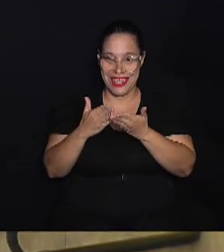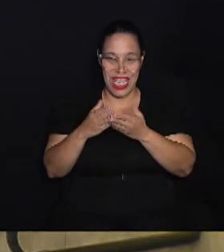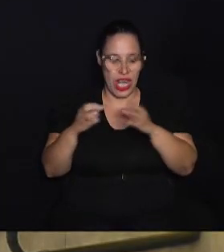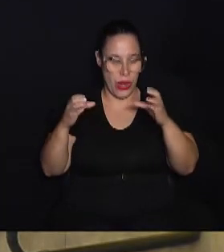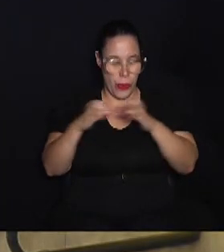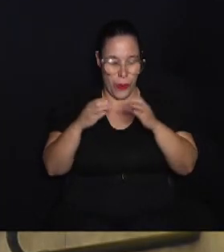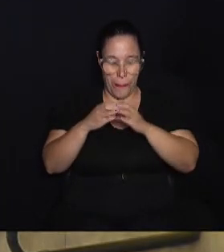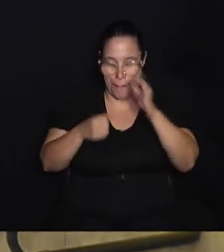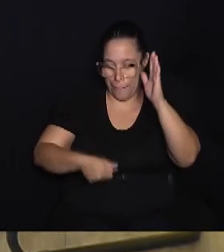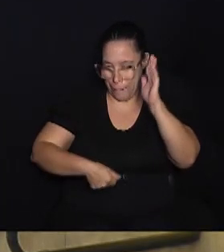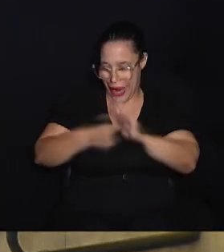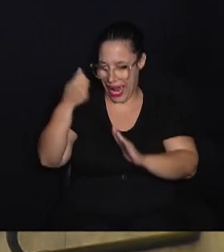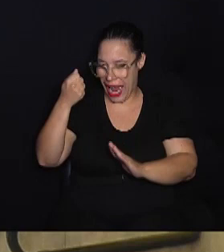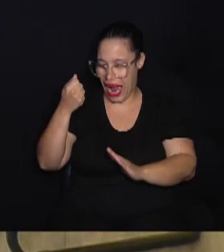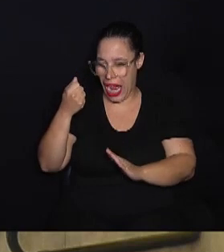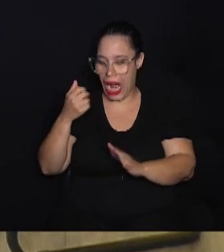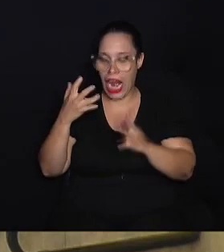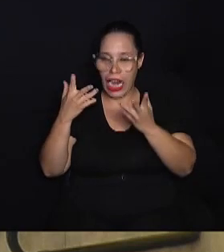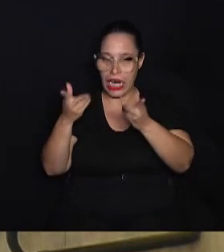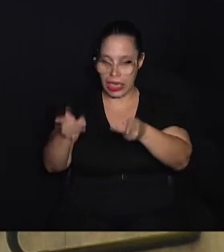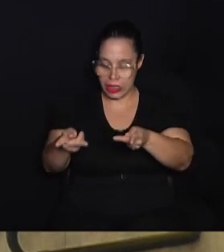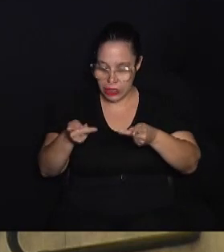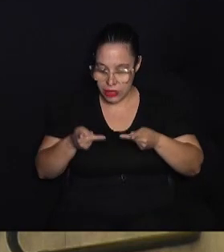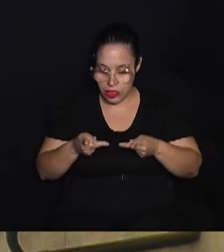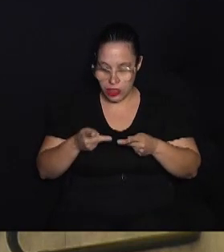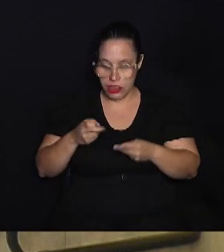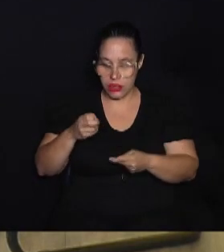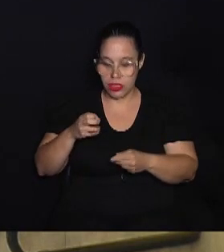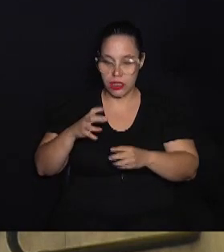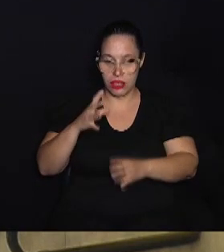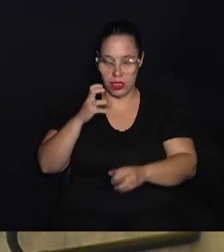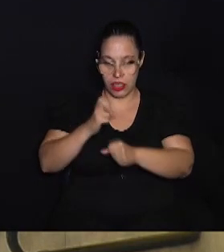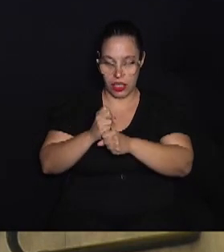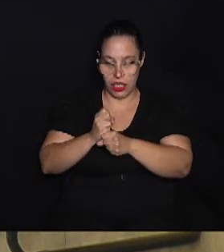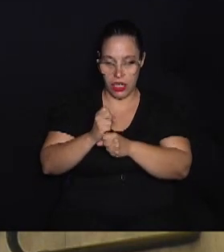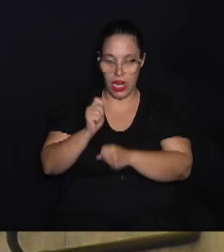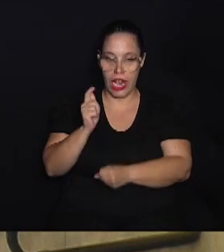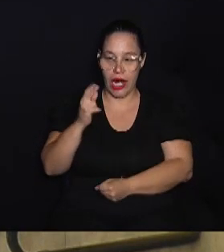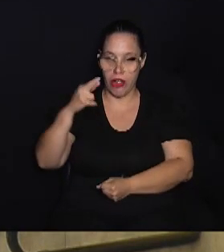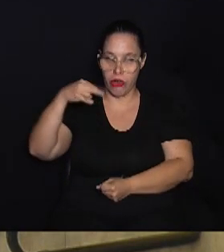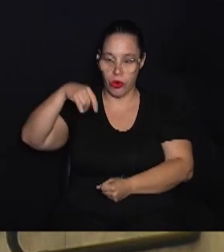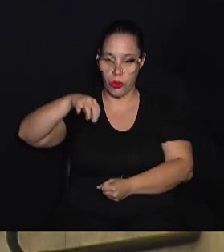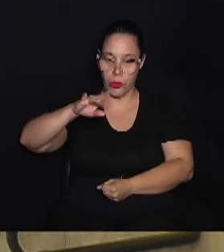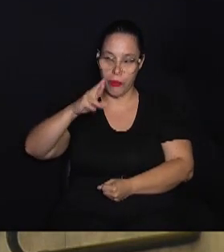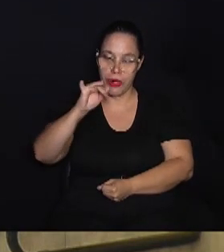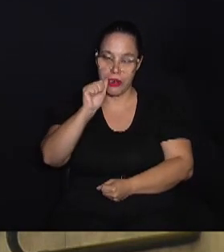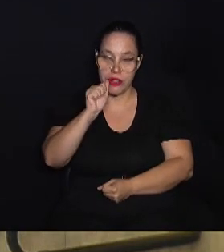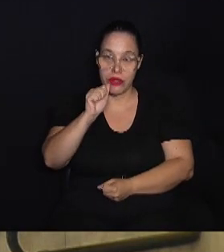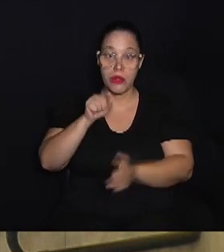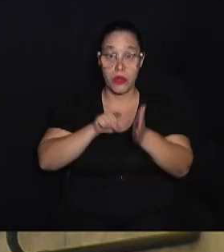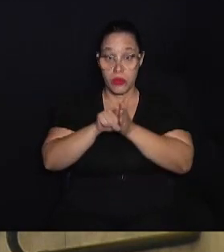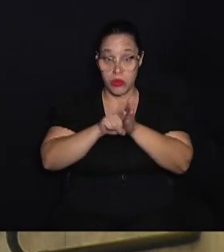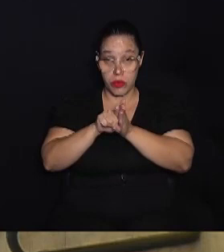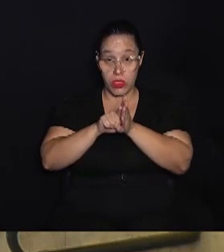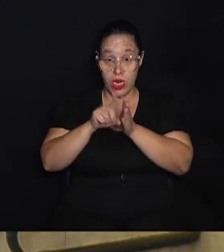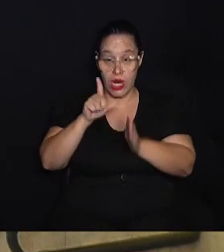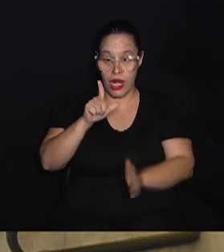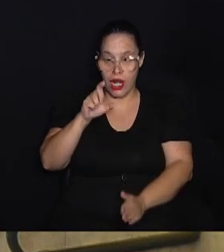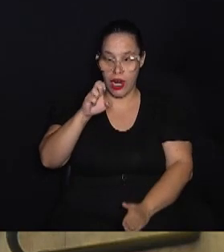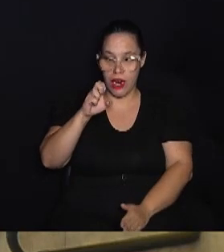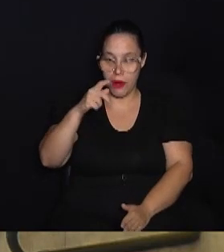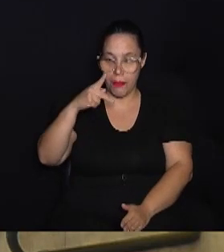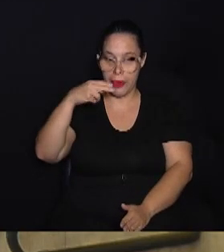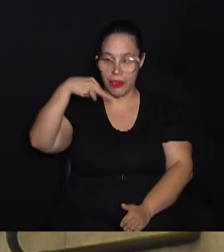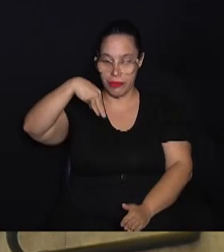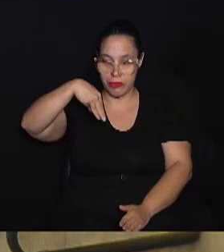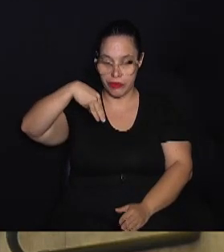de primeira. Nós estamos recebendo a engenheira agrônoma Simone Vieira, que é pesquisadora do NEPAM, o Núcleo